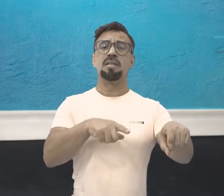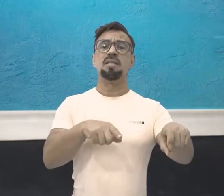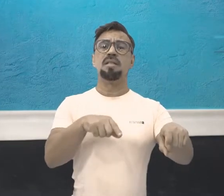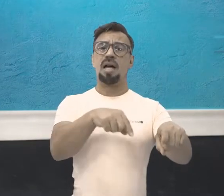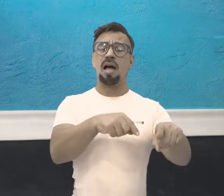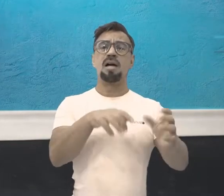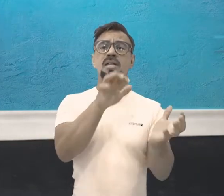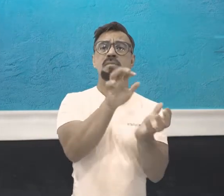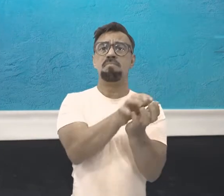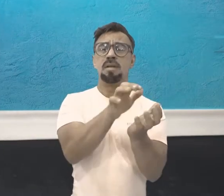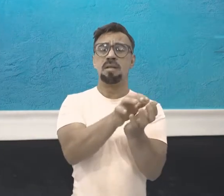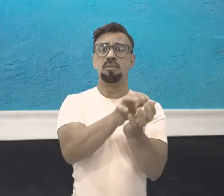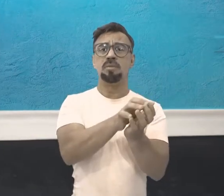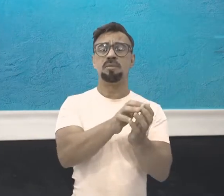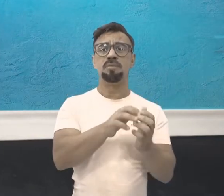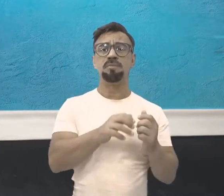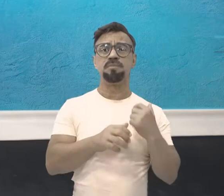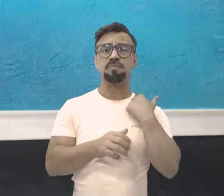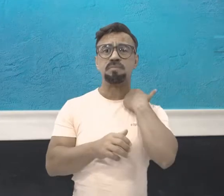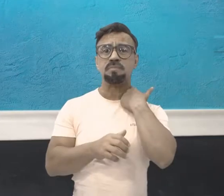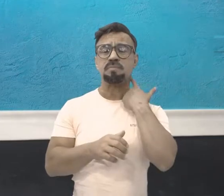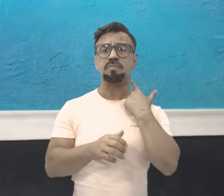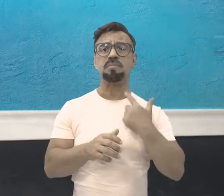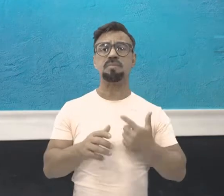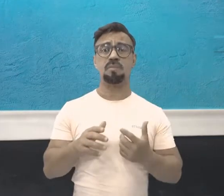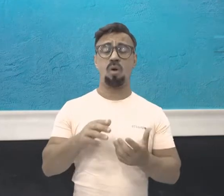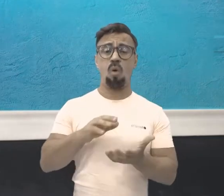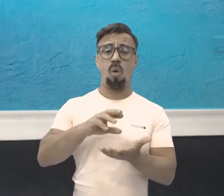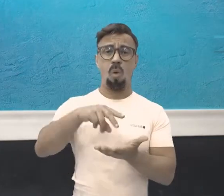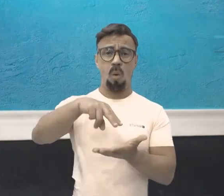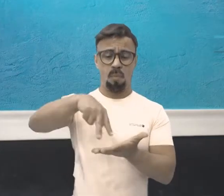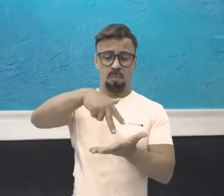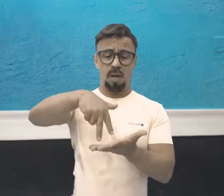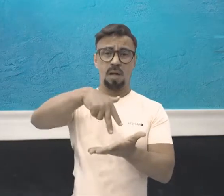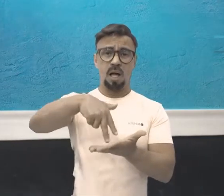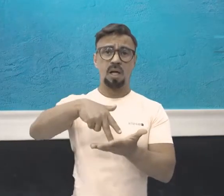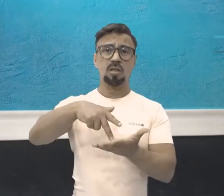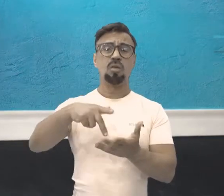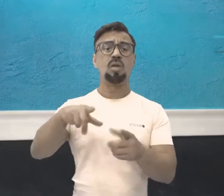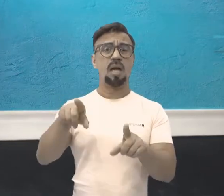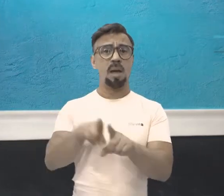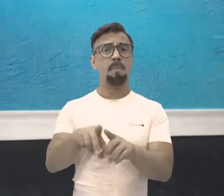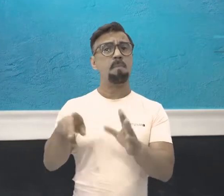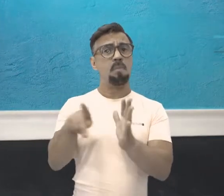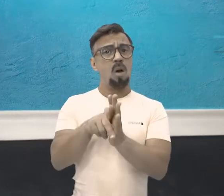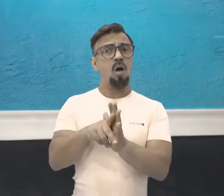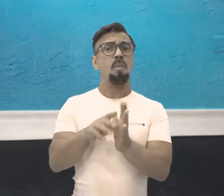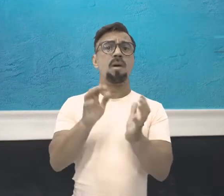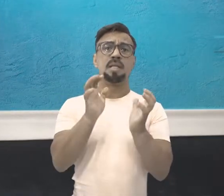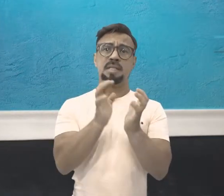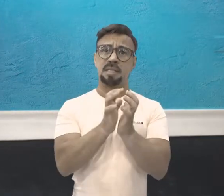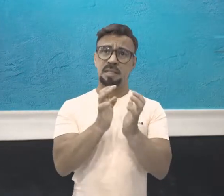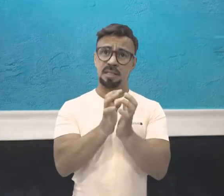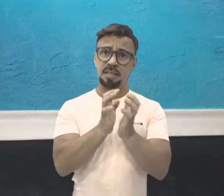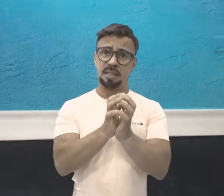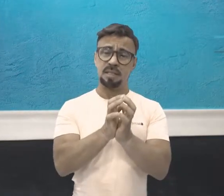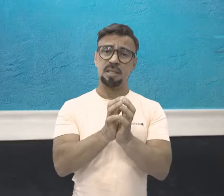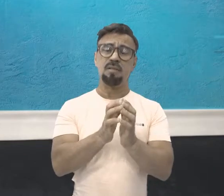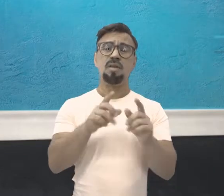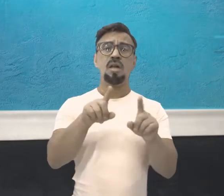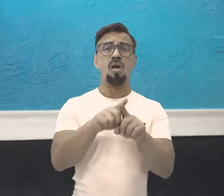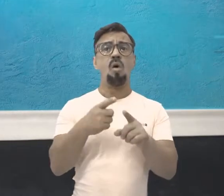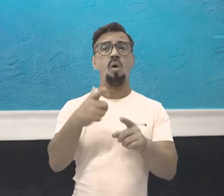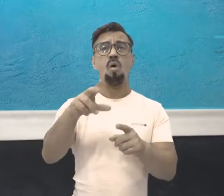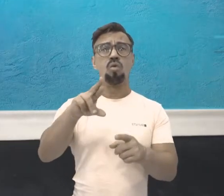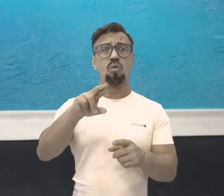de Pernambuco. Como eu não falei antes, o maracatu nação, ele é da zona metropolitana. E o maracatu